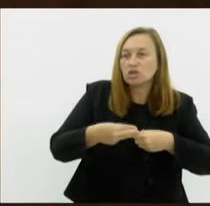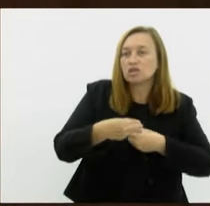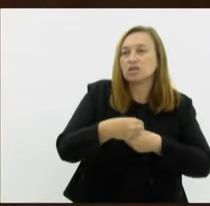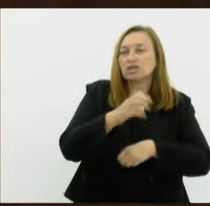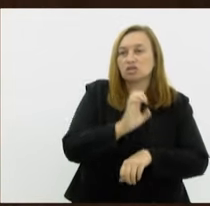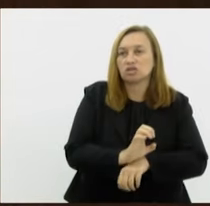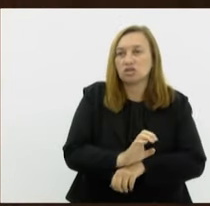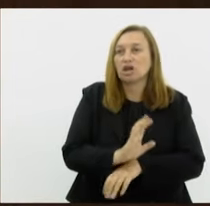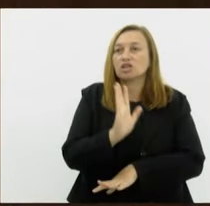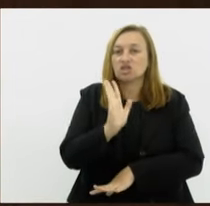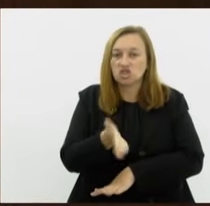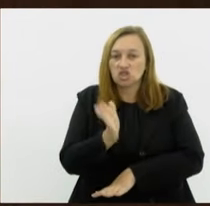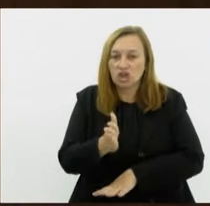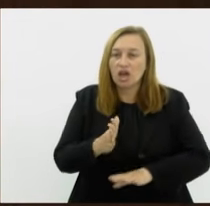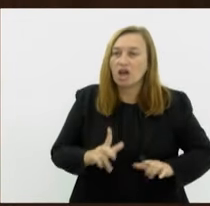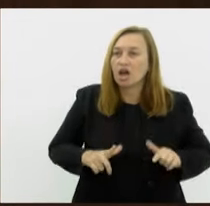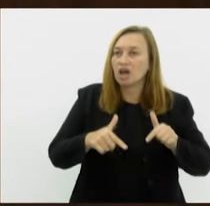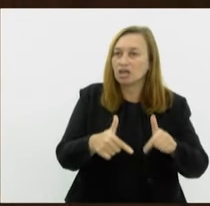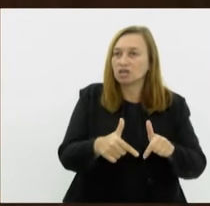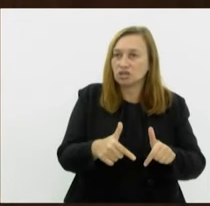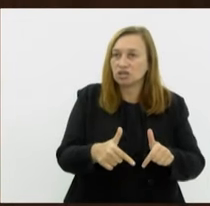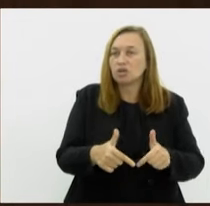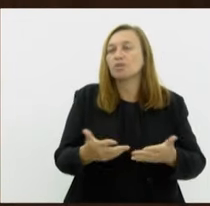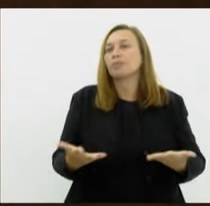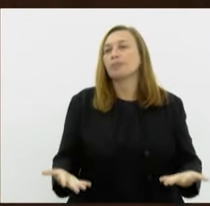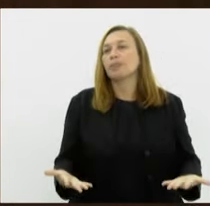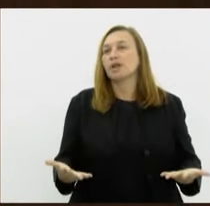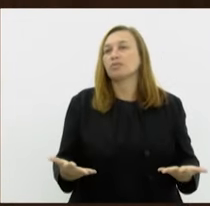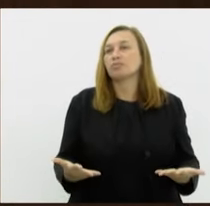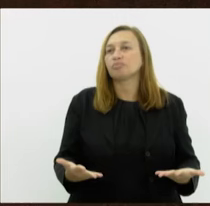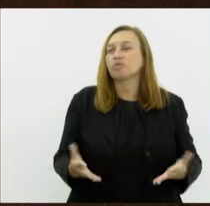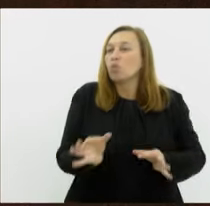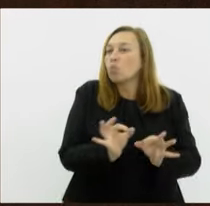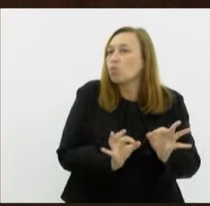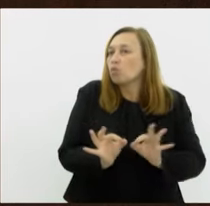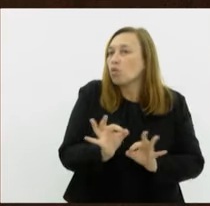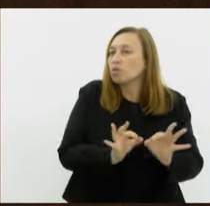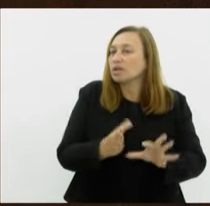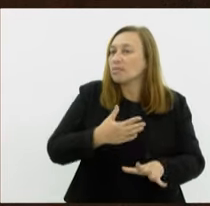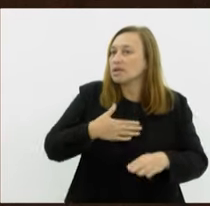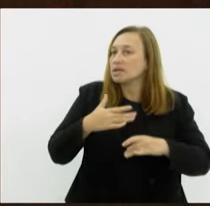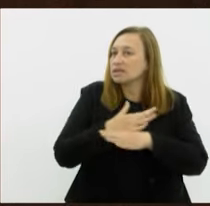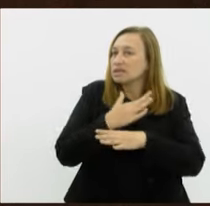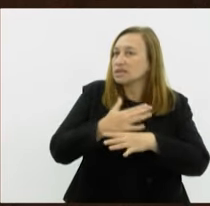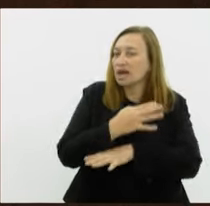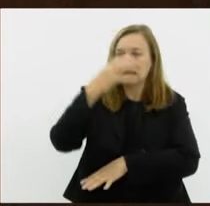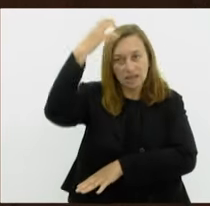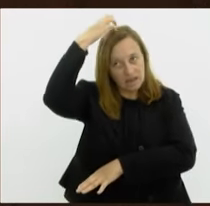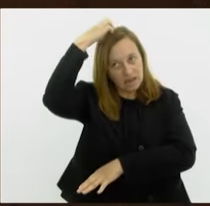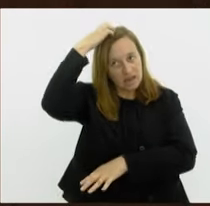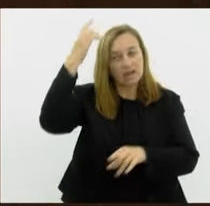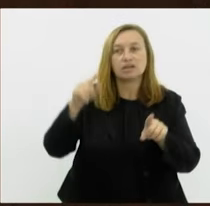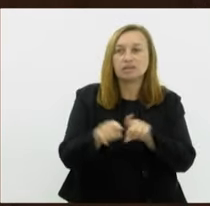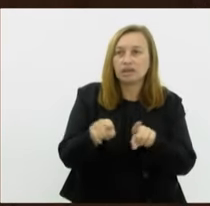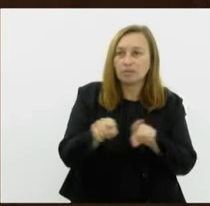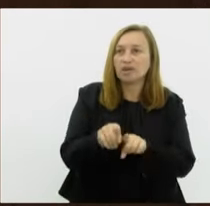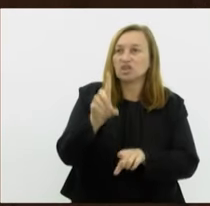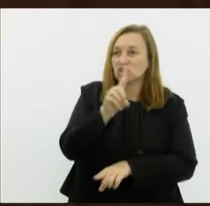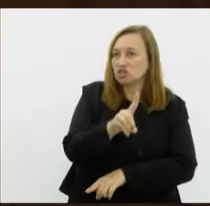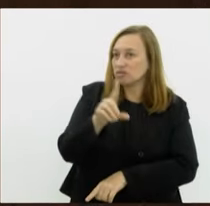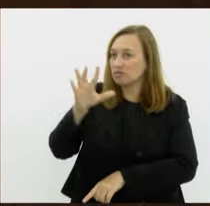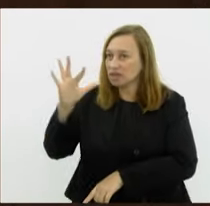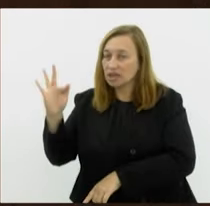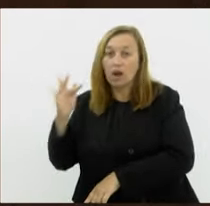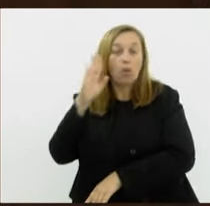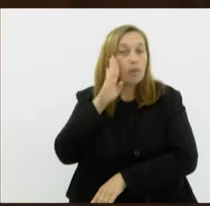estado, e isso já funciona, não é, como um programa na minha cidade, Angra dos Reis, e também no Distrito Federal.